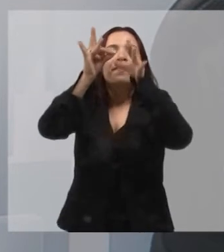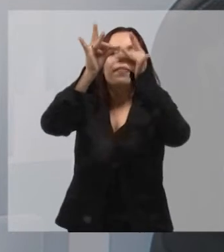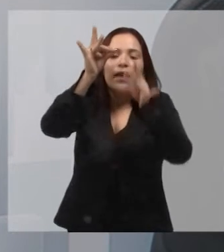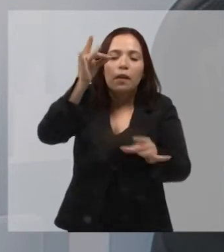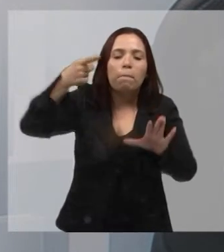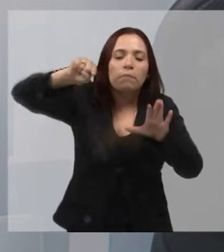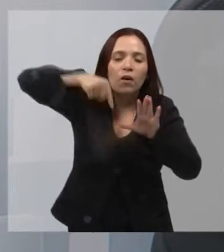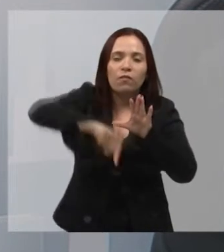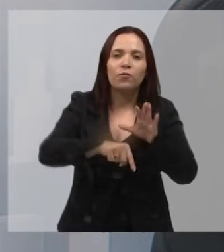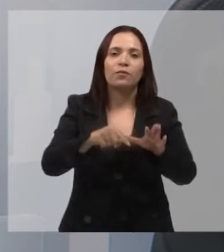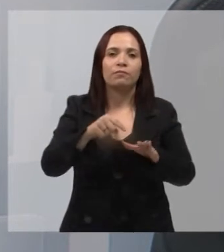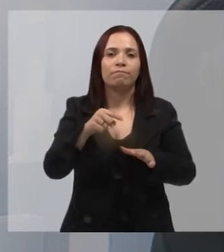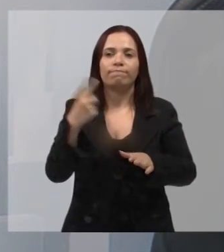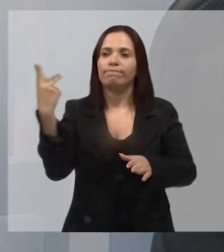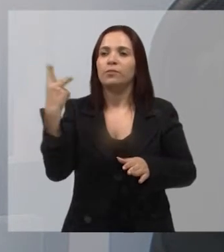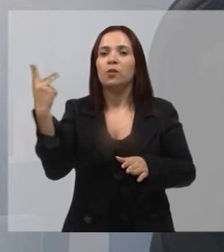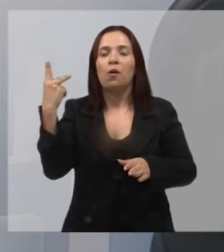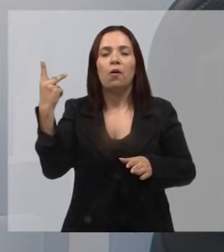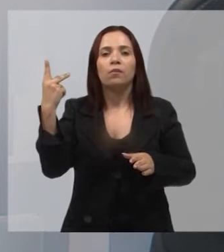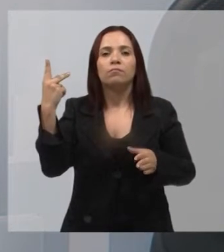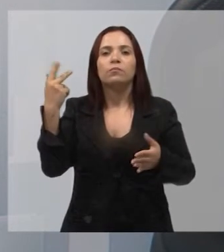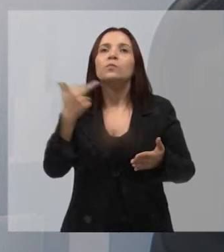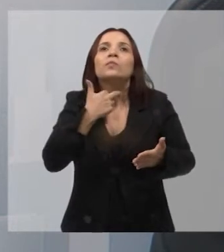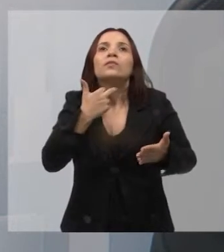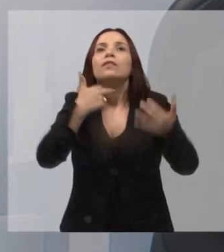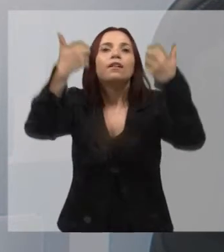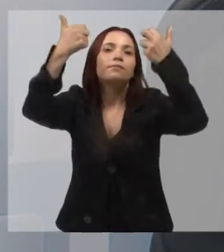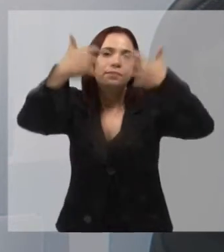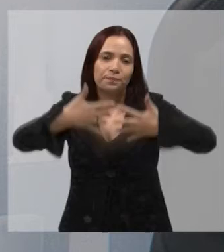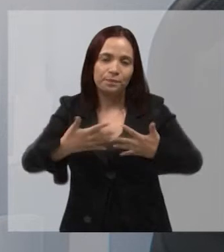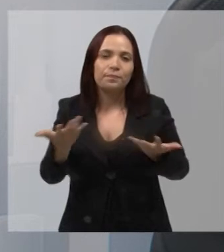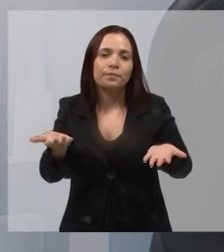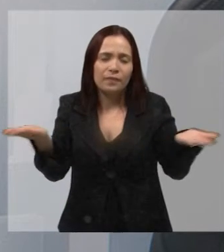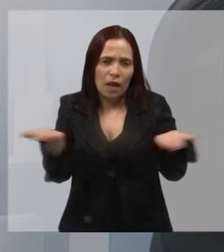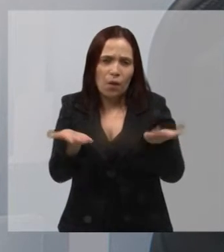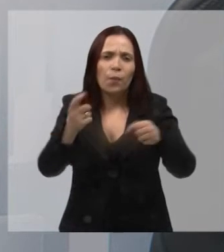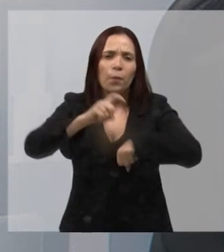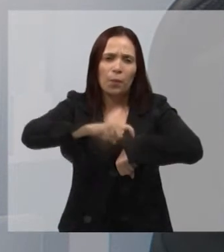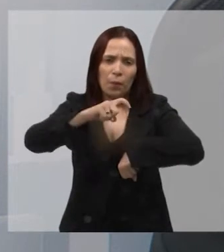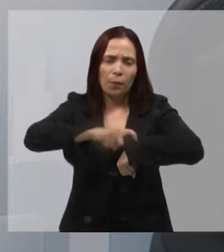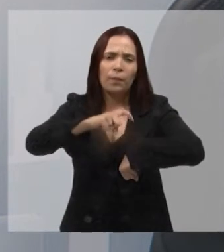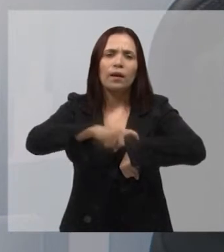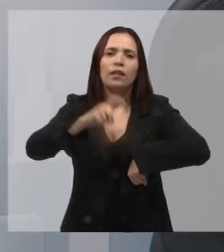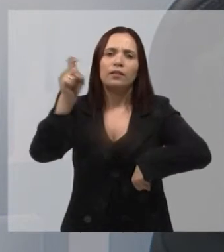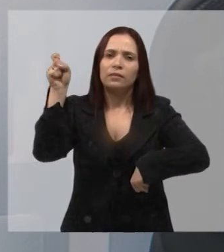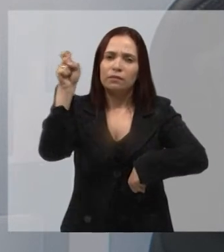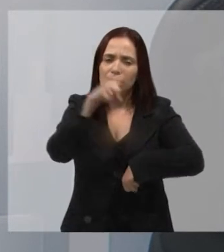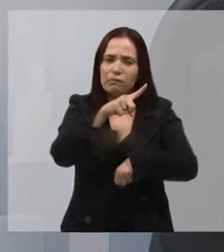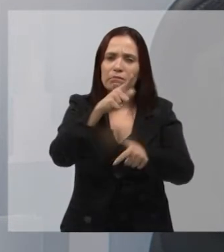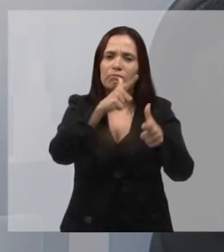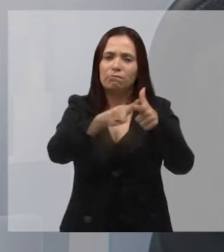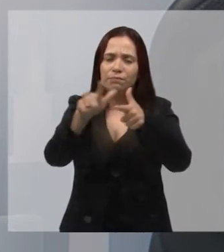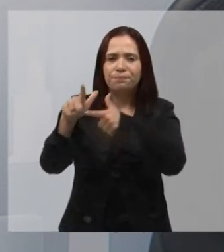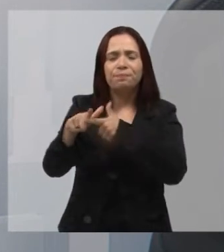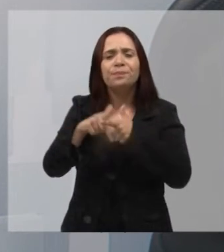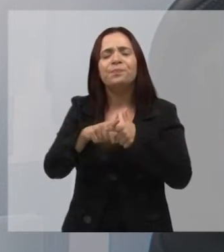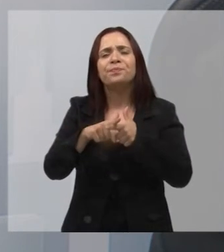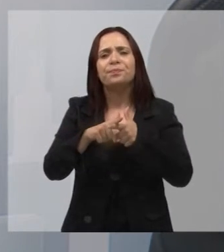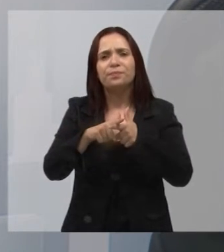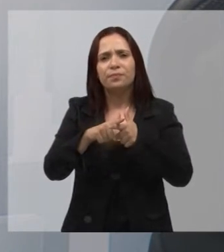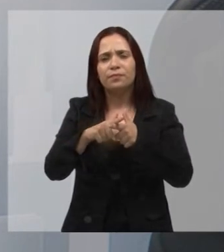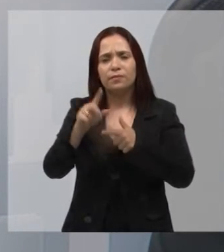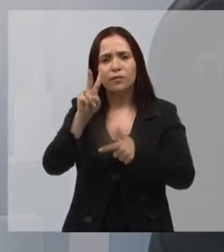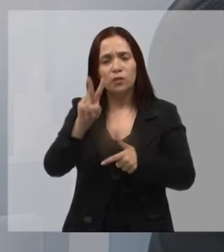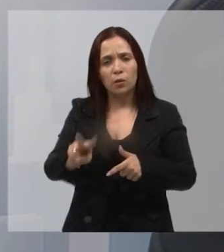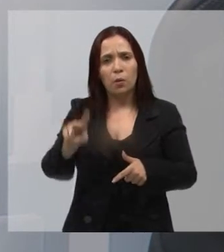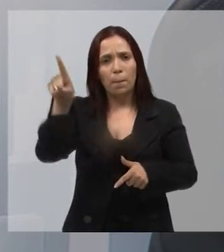gente possa imaginar, né, Carlos Frederico? Quer dizer, nesse momento de tragédia, o que nós estamos assistindo?